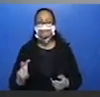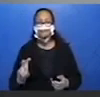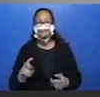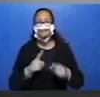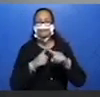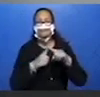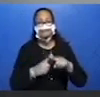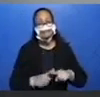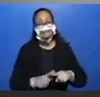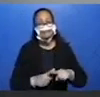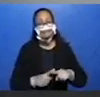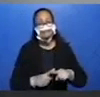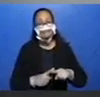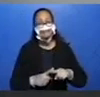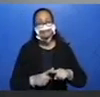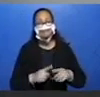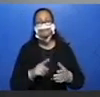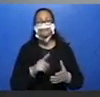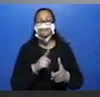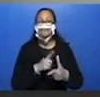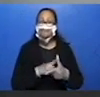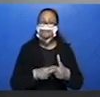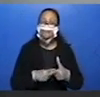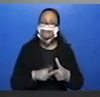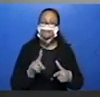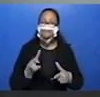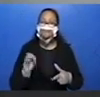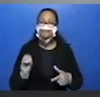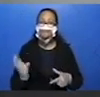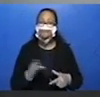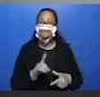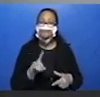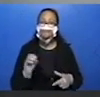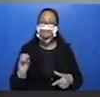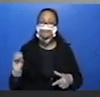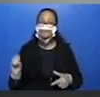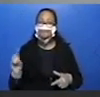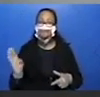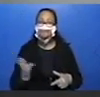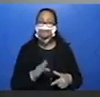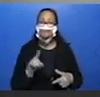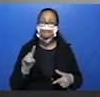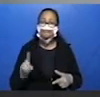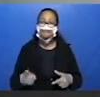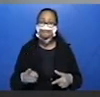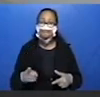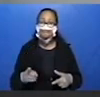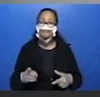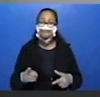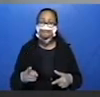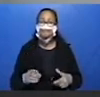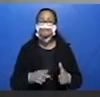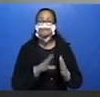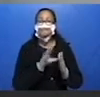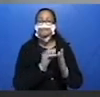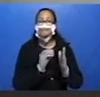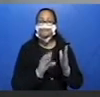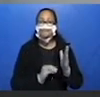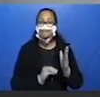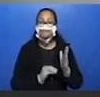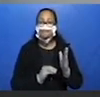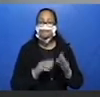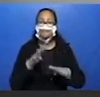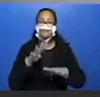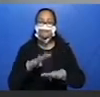Multiplicação e divisão por 10, 100 e 1000. Pessoal, o conteúdo do quarto ano de matemática, ele consiste